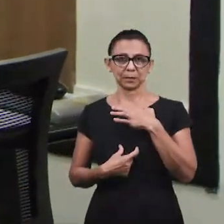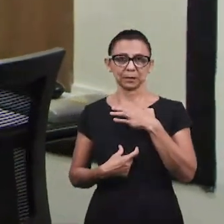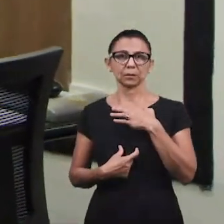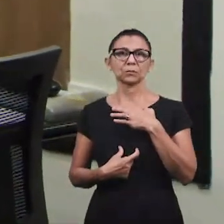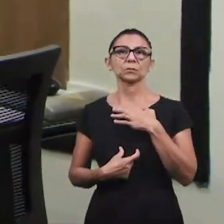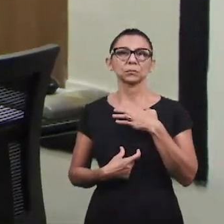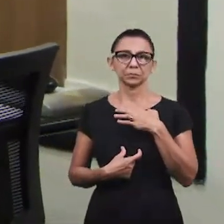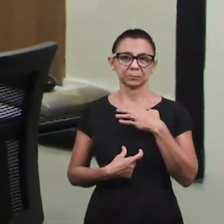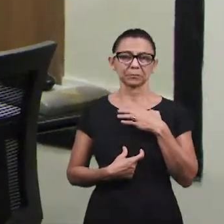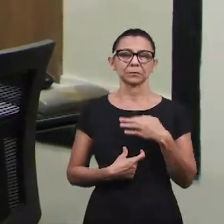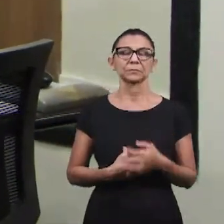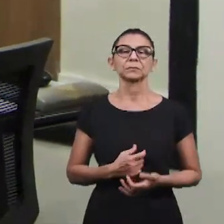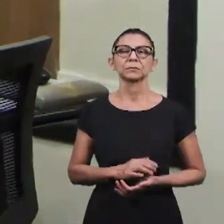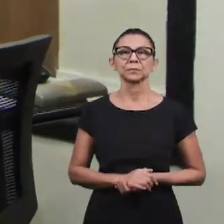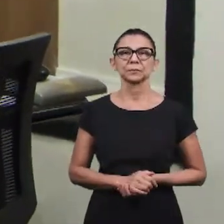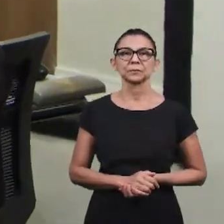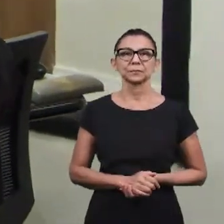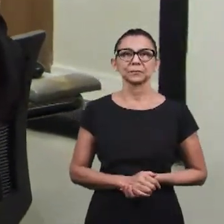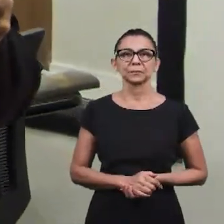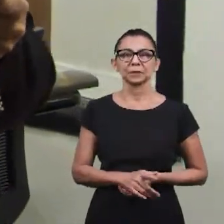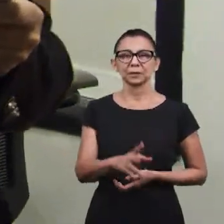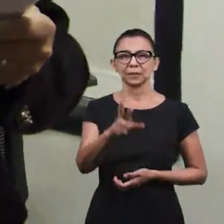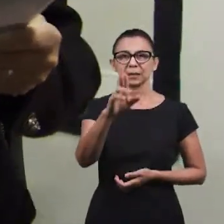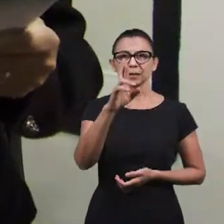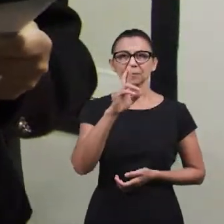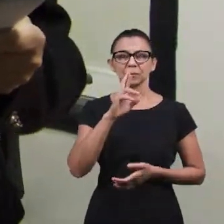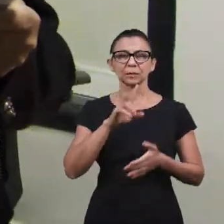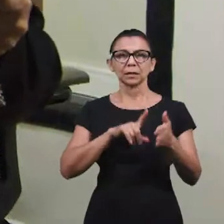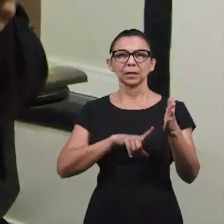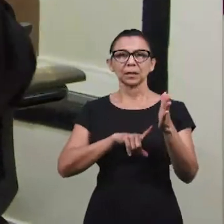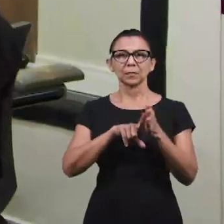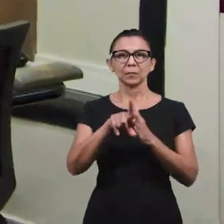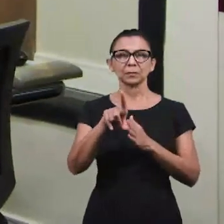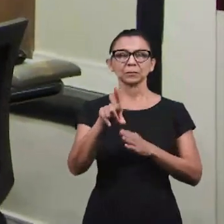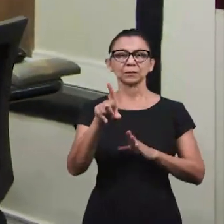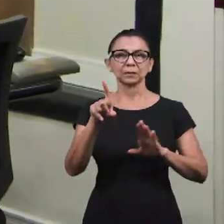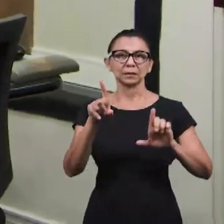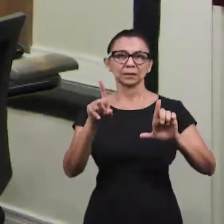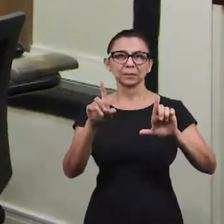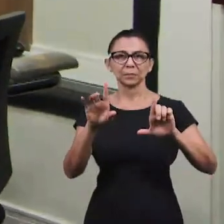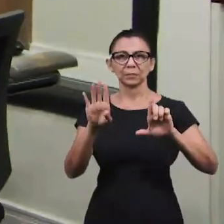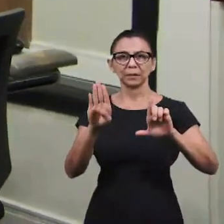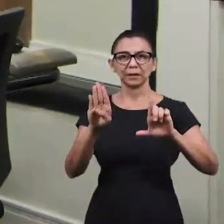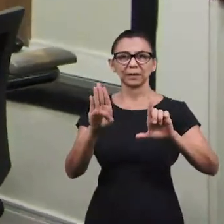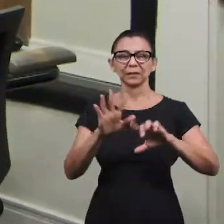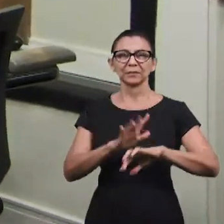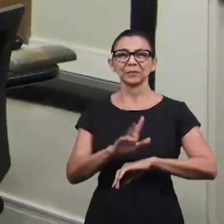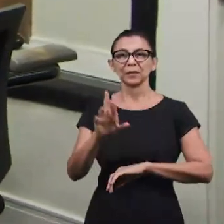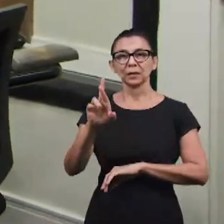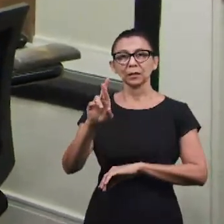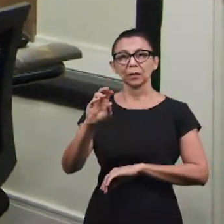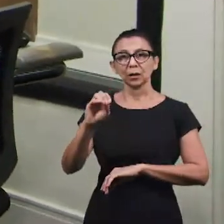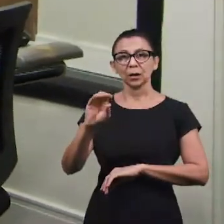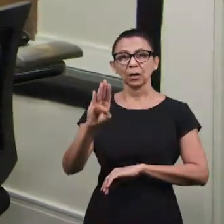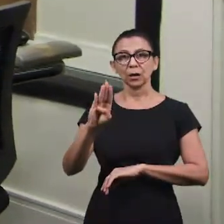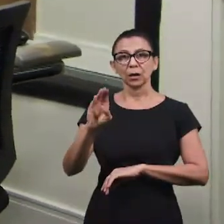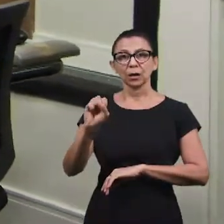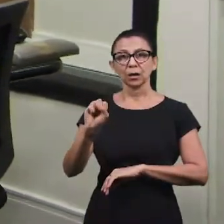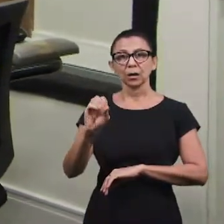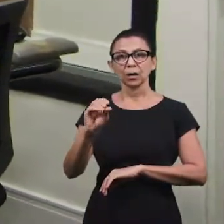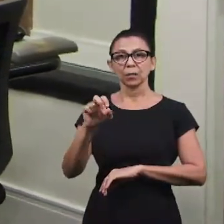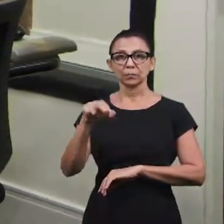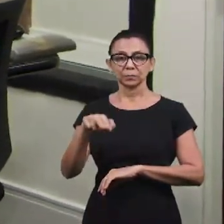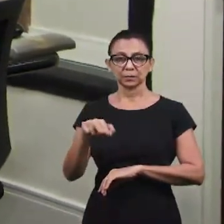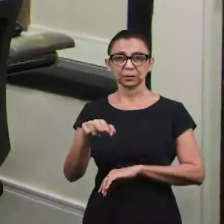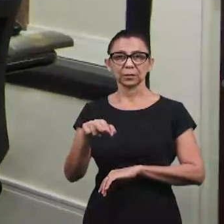dar a resposta da pergunta B, especificamente. Ele é de Portugal, é o nosso irmão Robson. O Robson é da nossa igreja